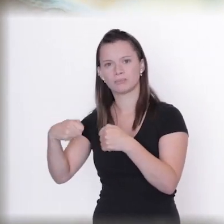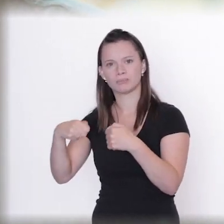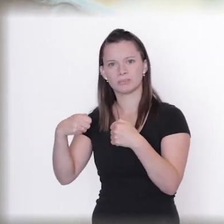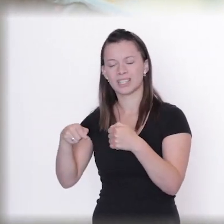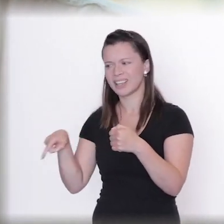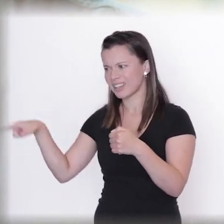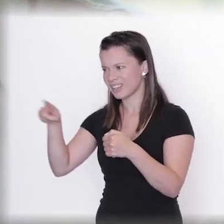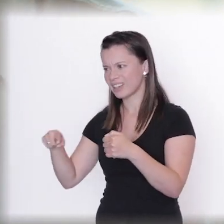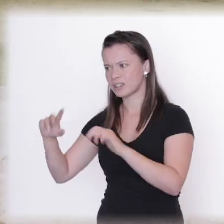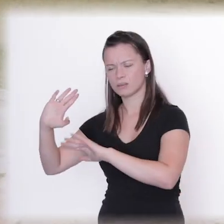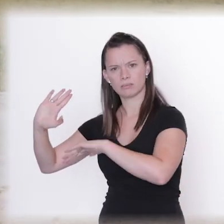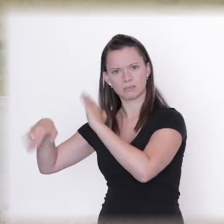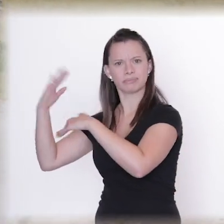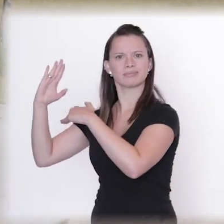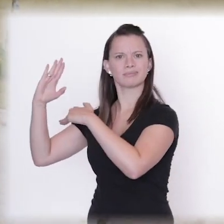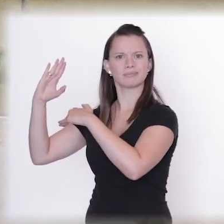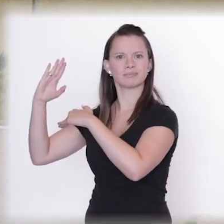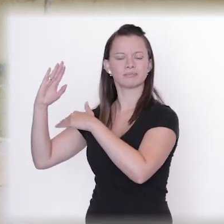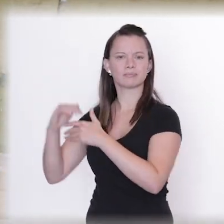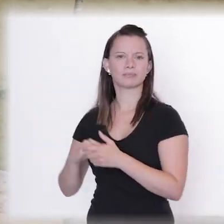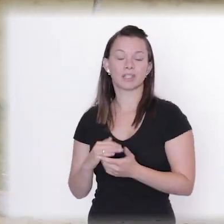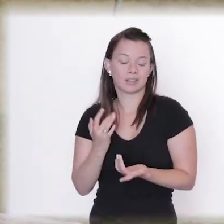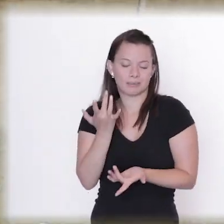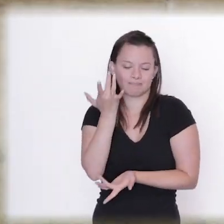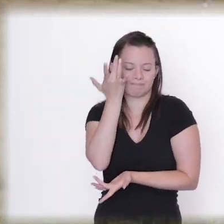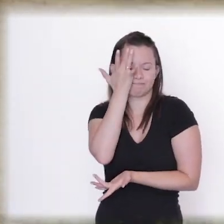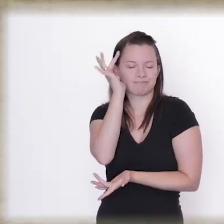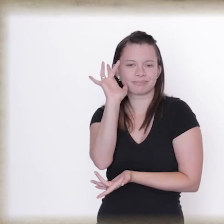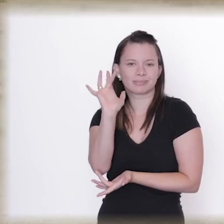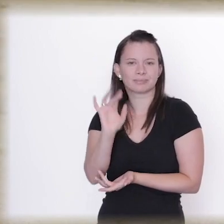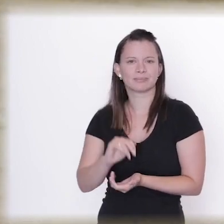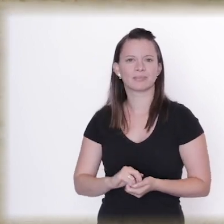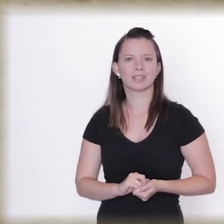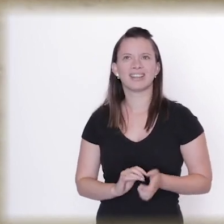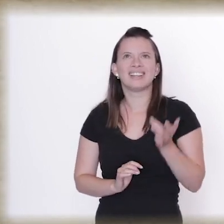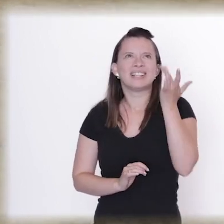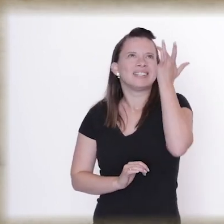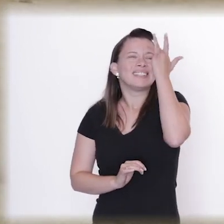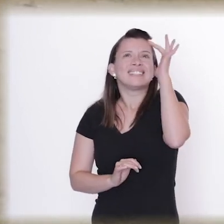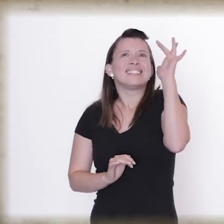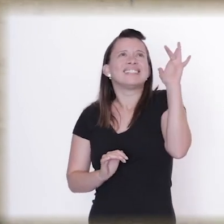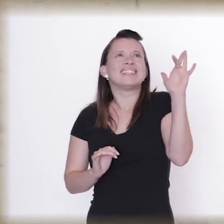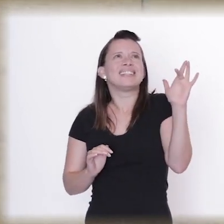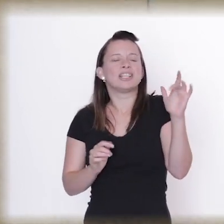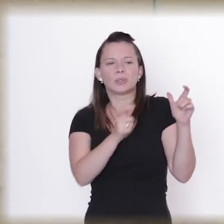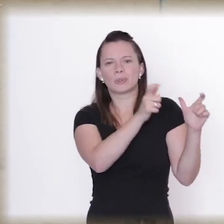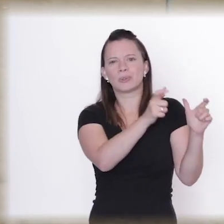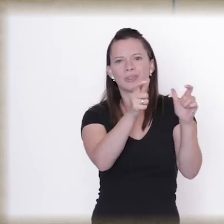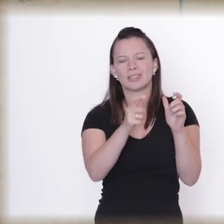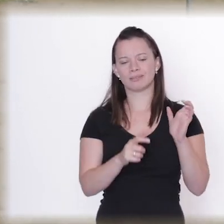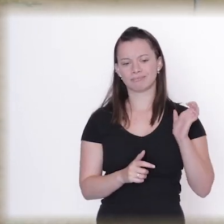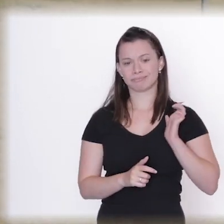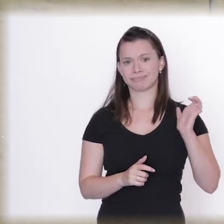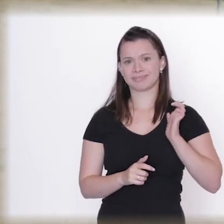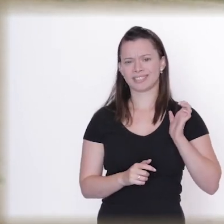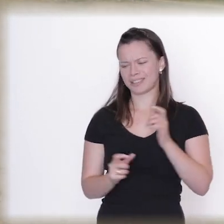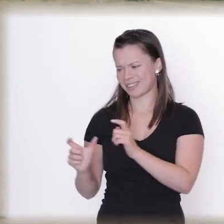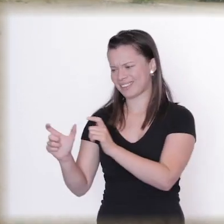suas capacidades humanas? Eu não sei. Eu não sei nem se isso deu certo nos bairros burgueses. Eu não sei se isso vai dar certo